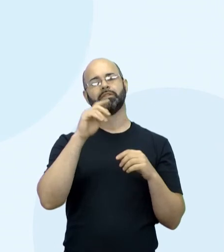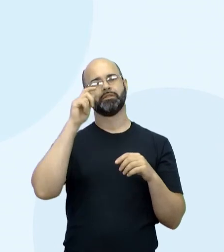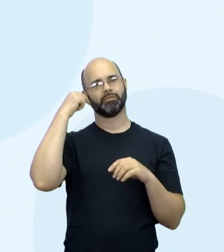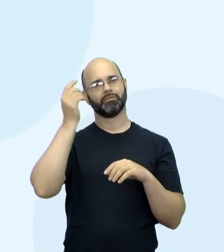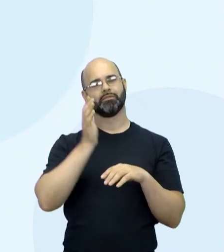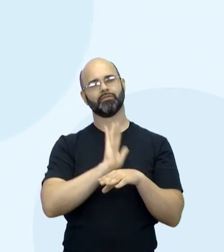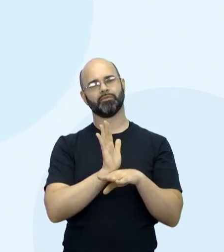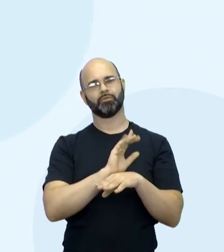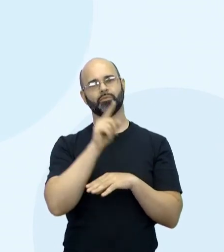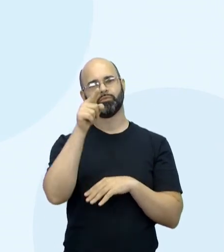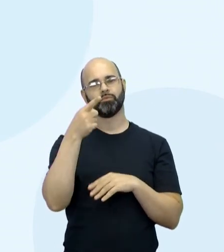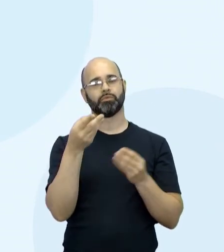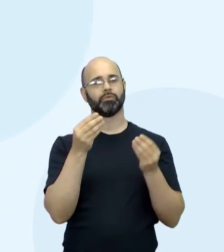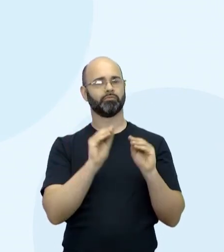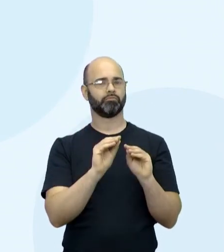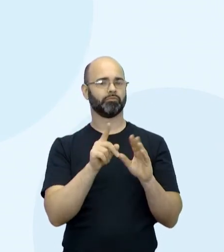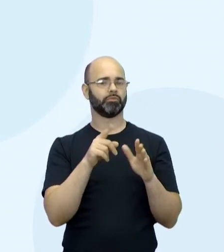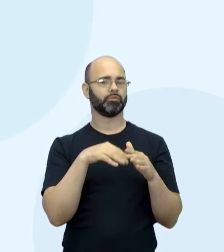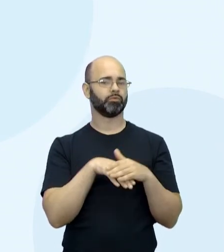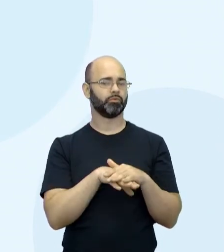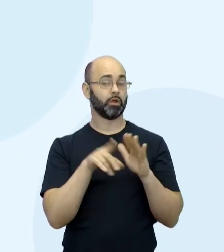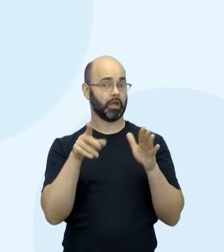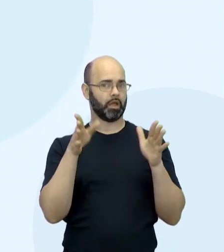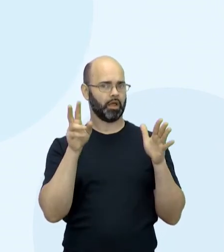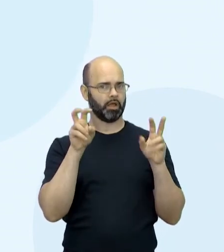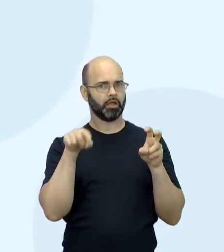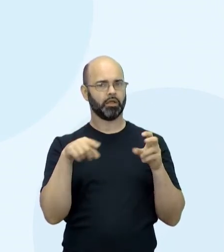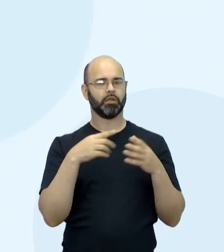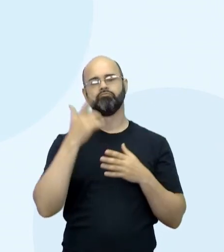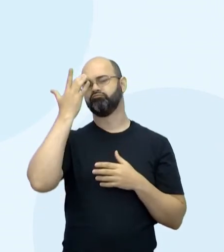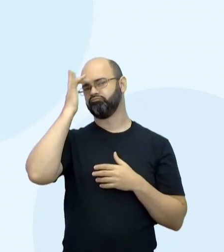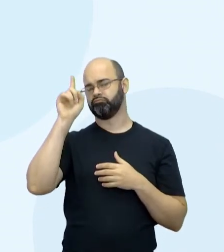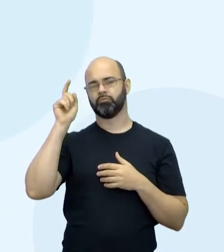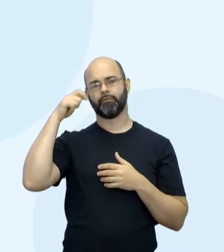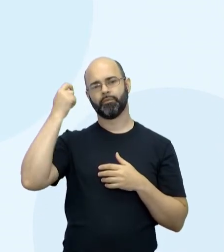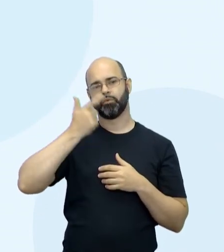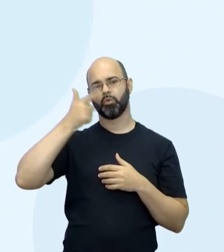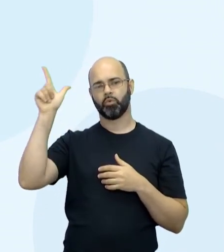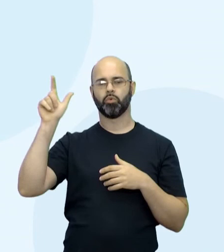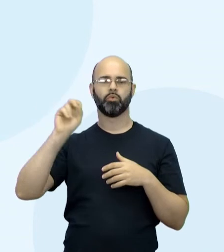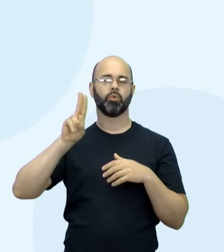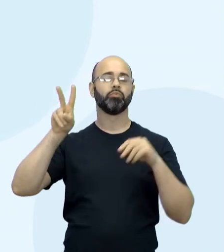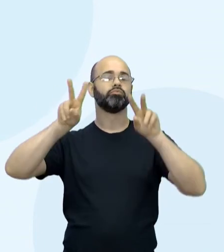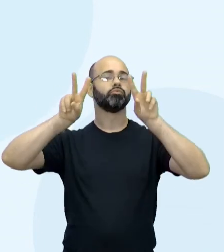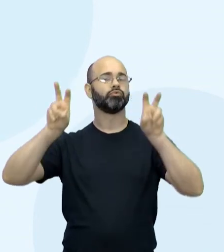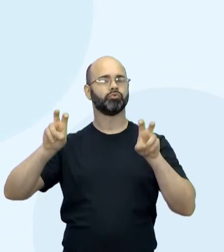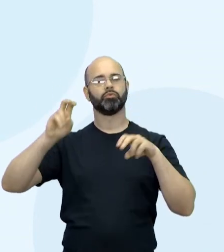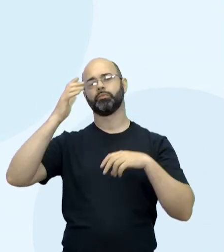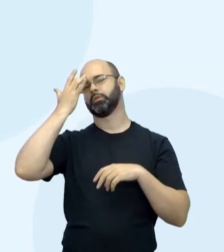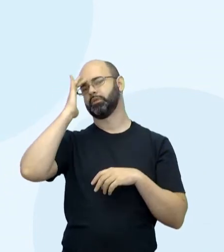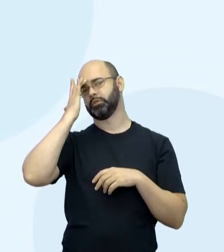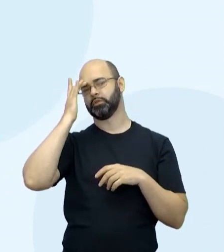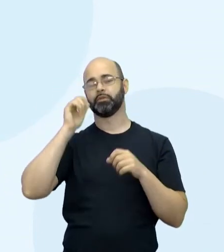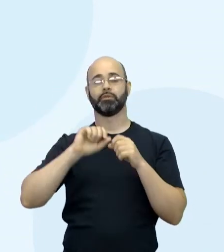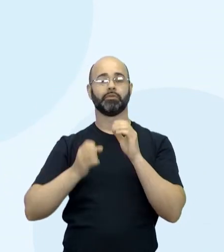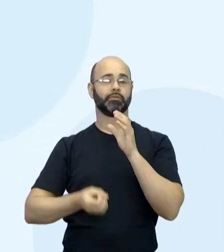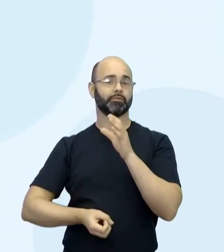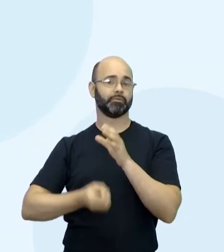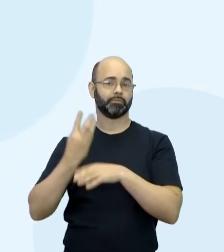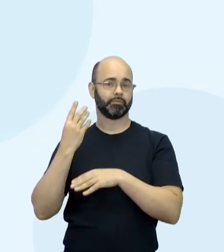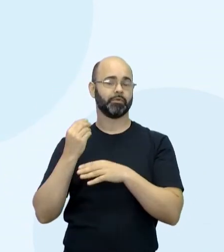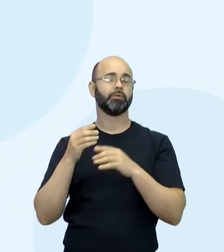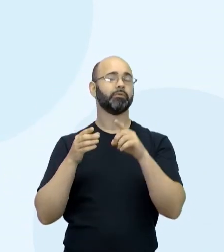indicados nessa aula ou algum outro filme feito na Índia ou sobre a Índia. Pesquisem por filmes produzidos fora da